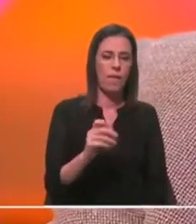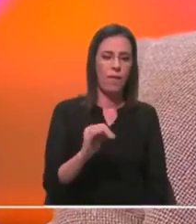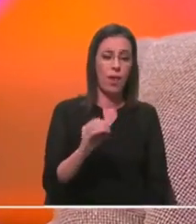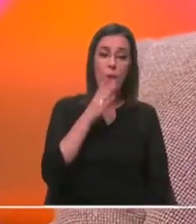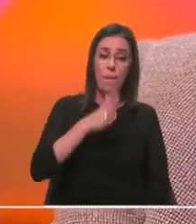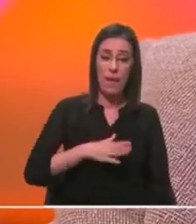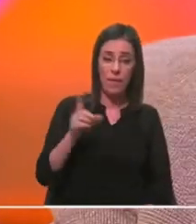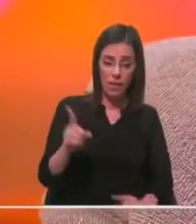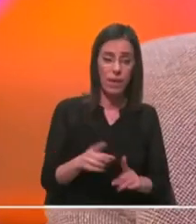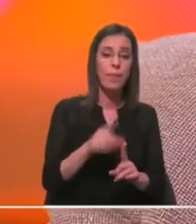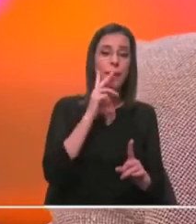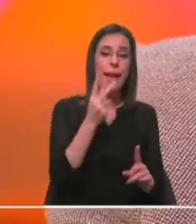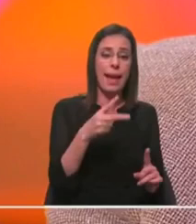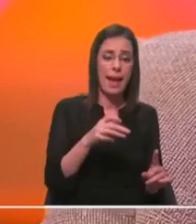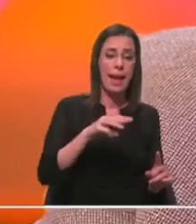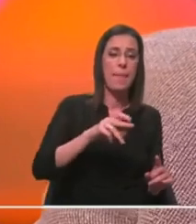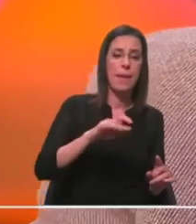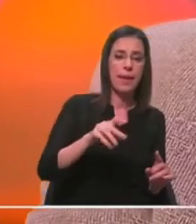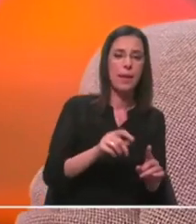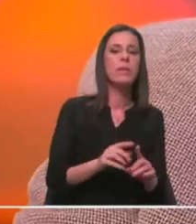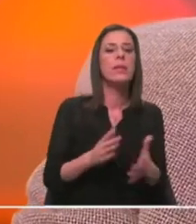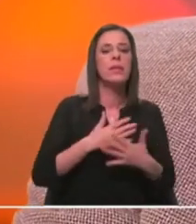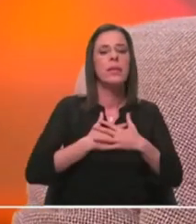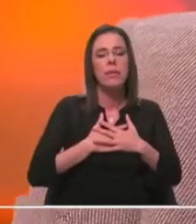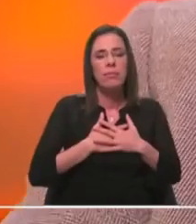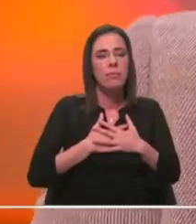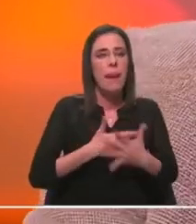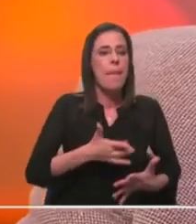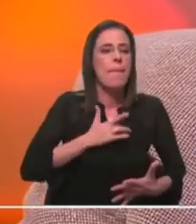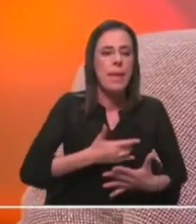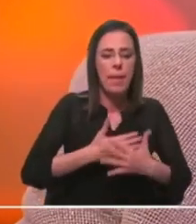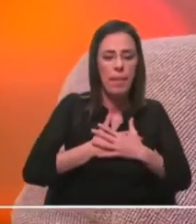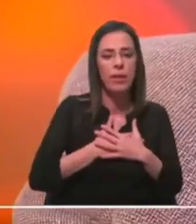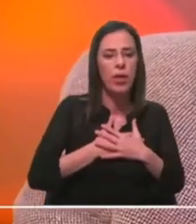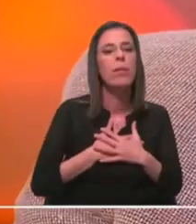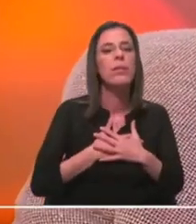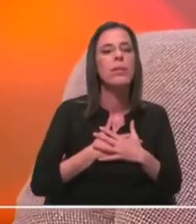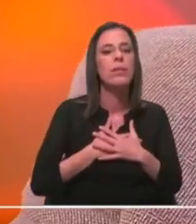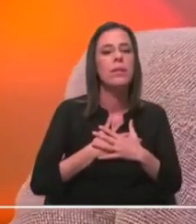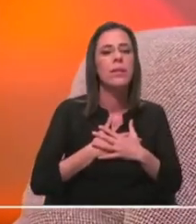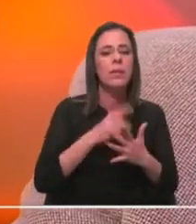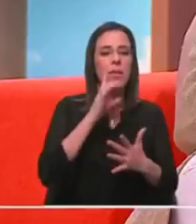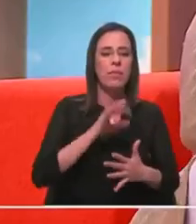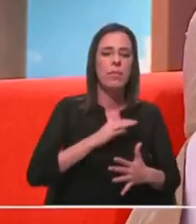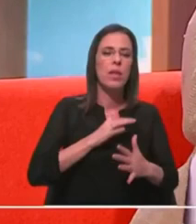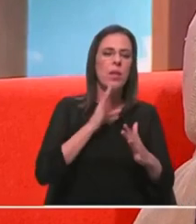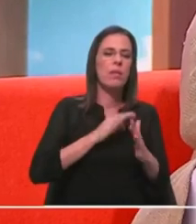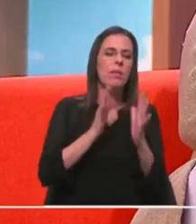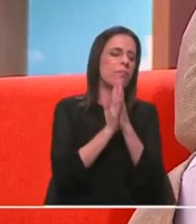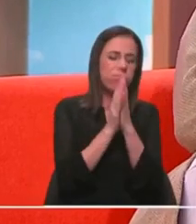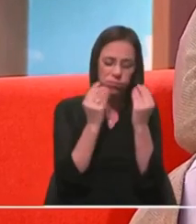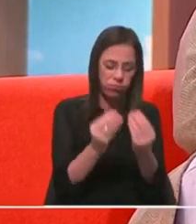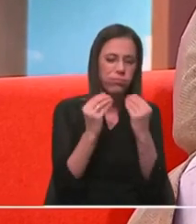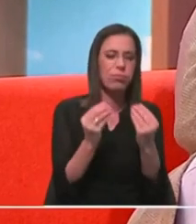Benfica da Ana Maria queito Ana Maria queito sim minha paixão H uma senhora senhora senhora senhora